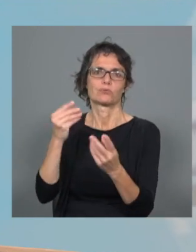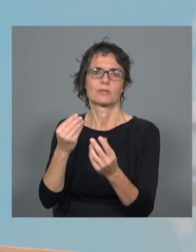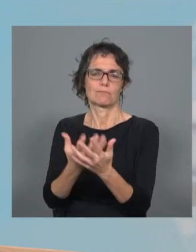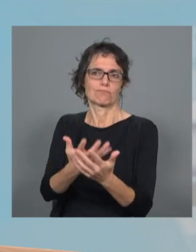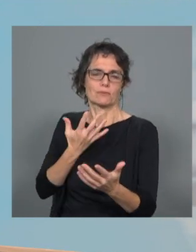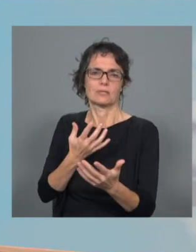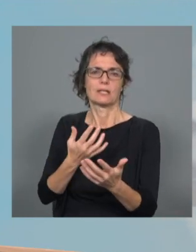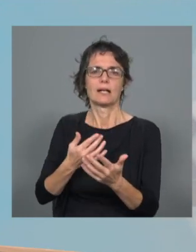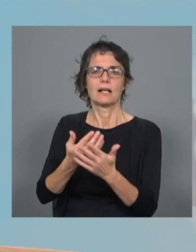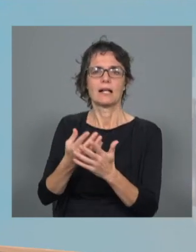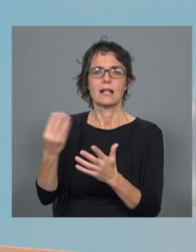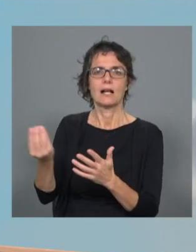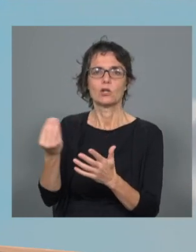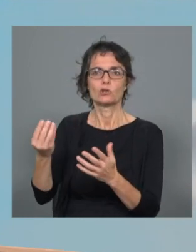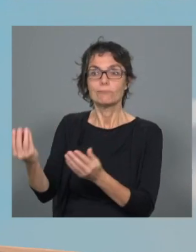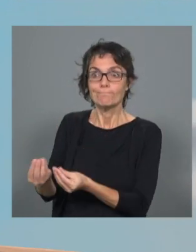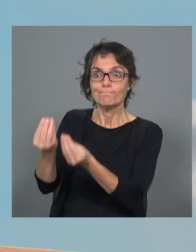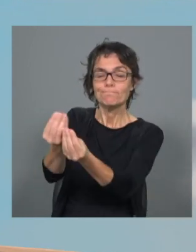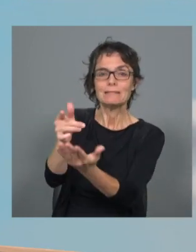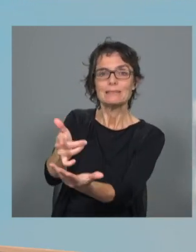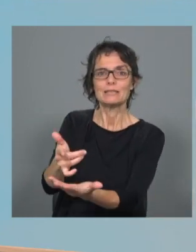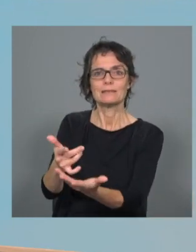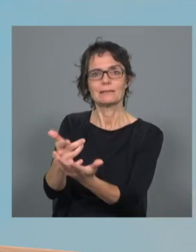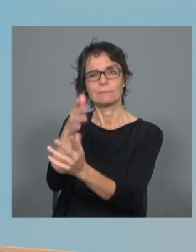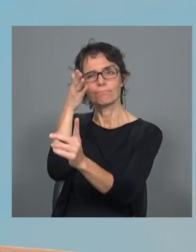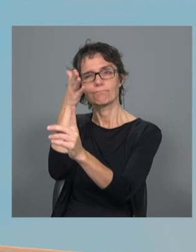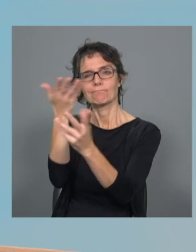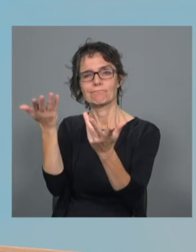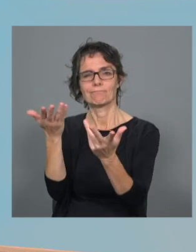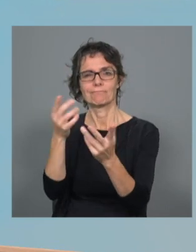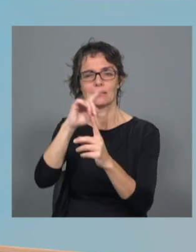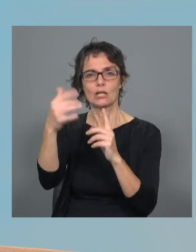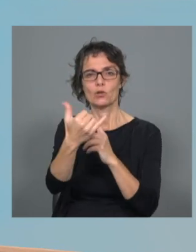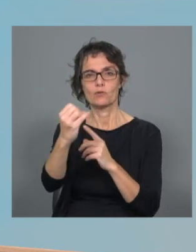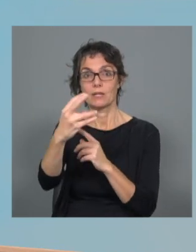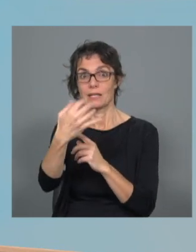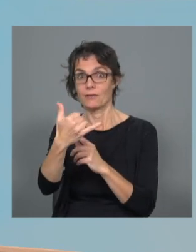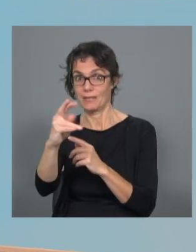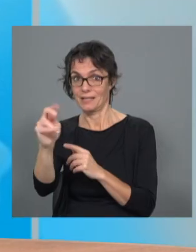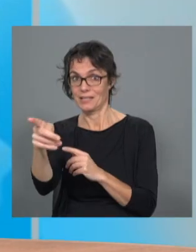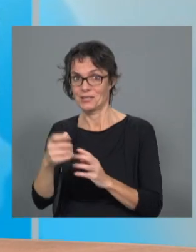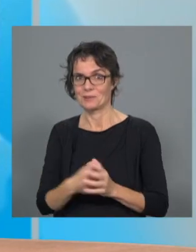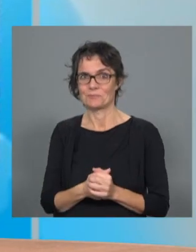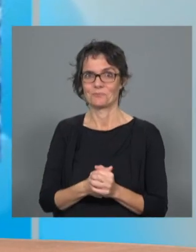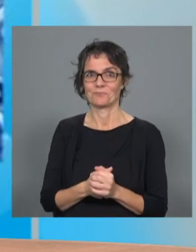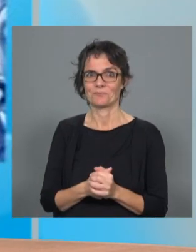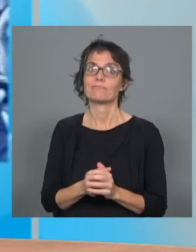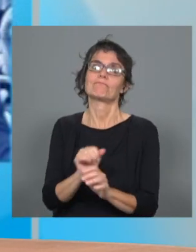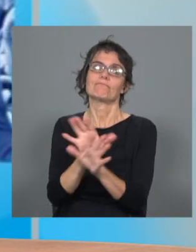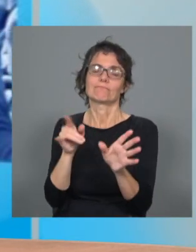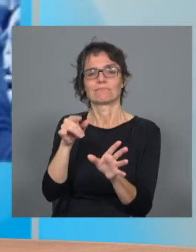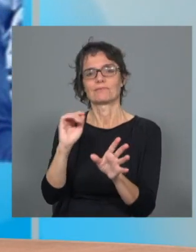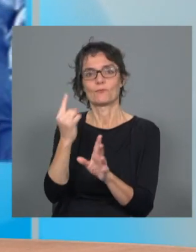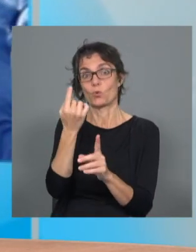os colocar, de os sintonizar nessa perspectiva de 2023? Esse tem sido um dos nossos